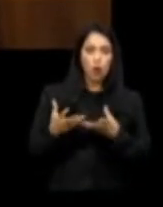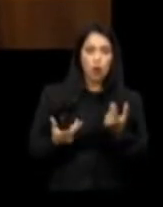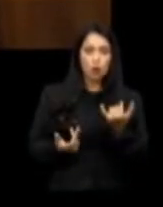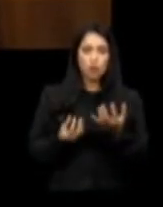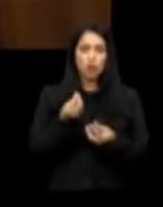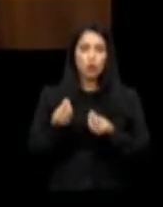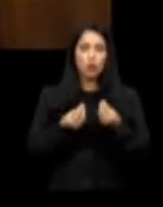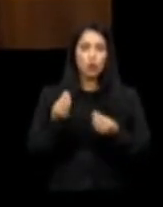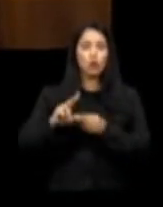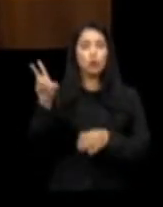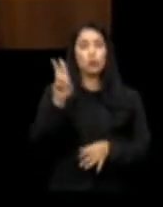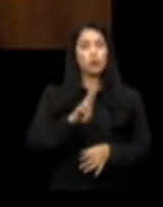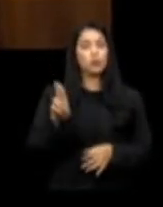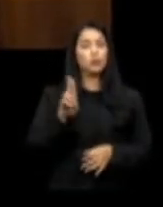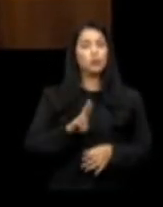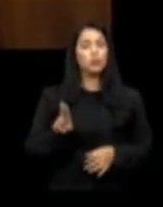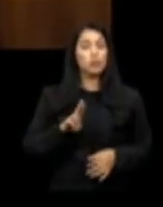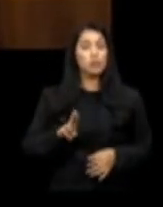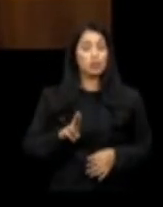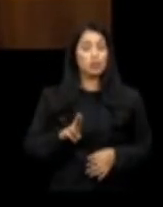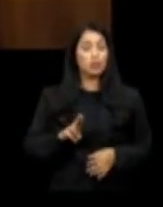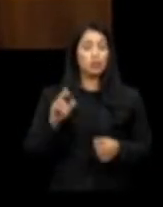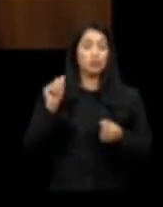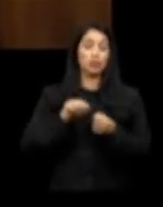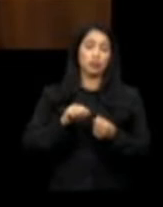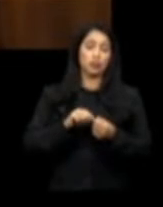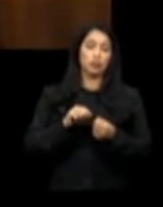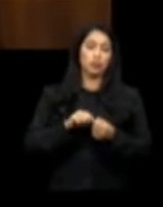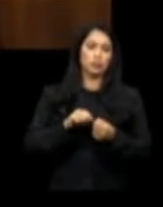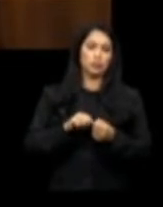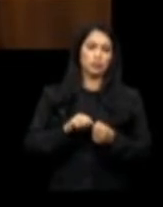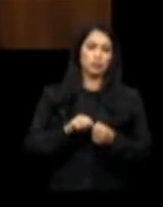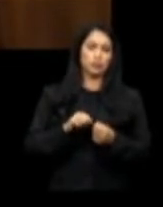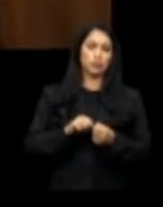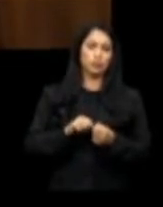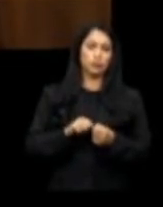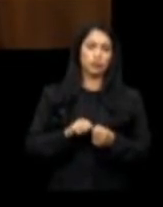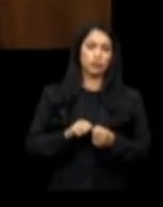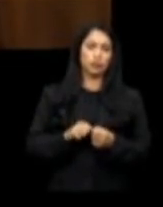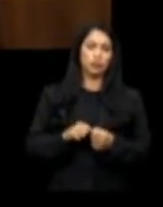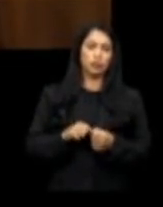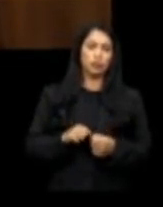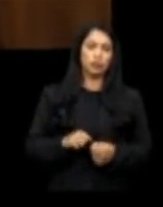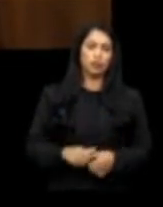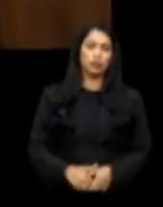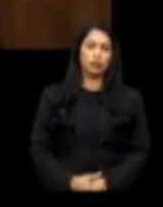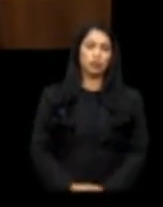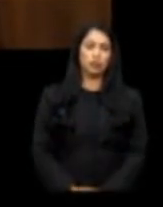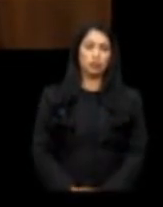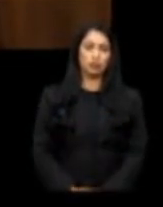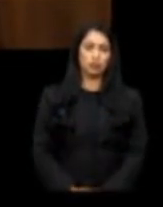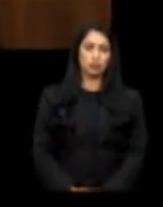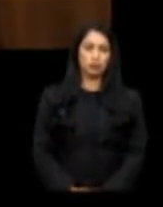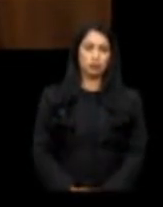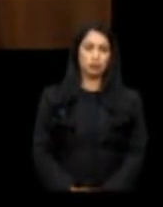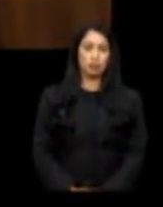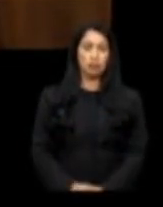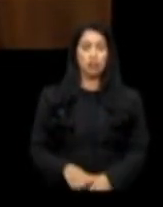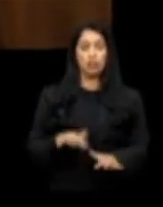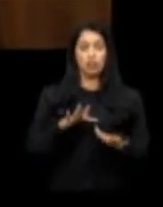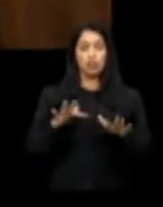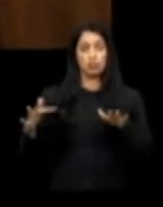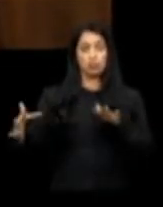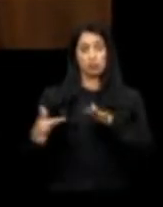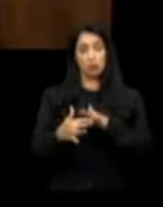data analytics que, promovendo a classificação e estereotipação discriminatória de grupos sociais,